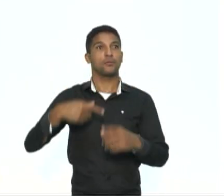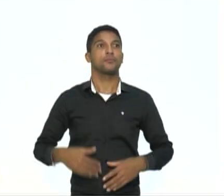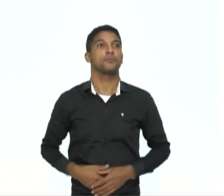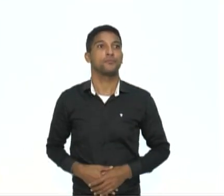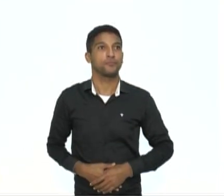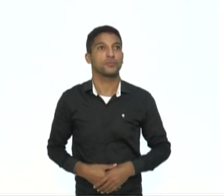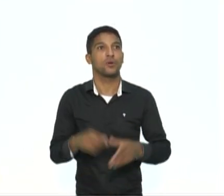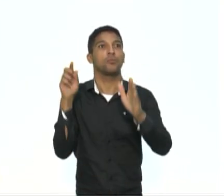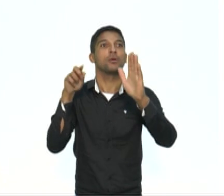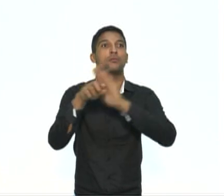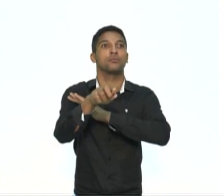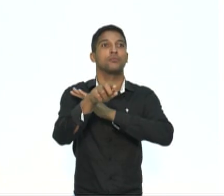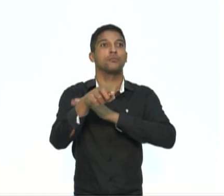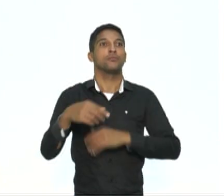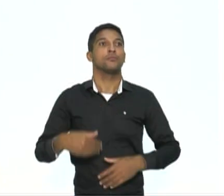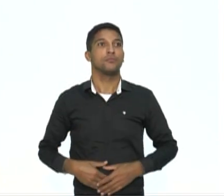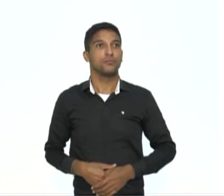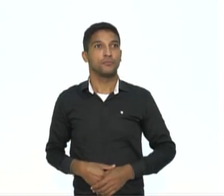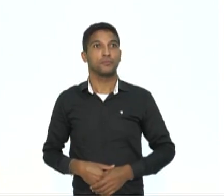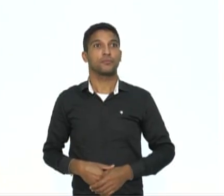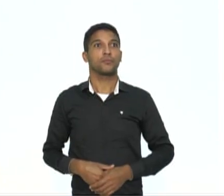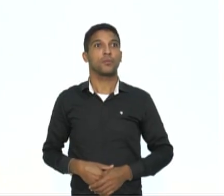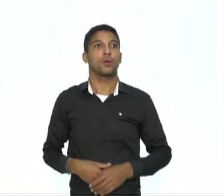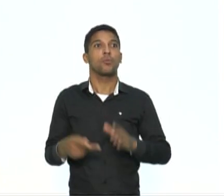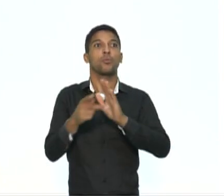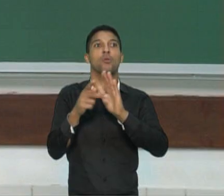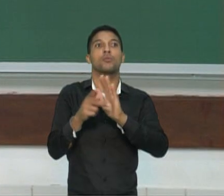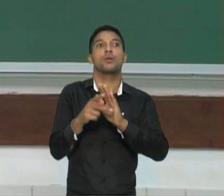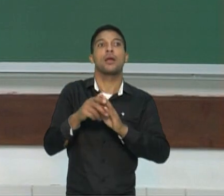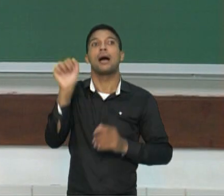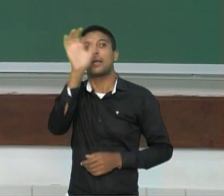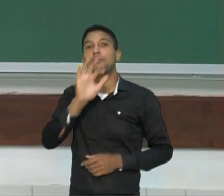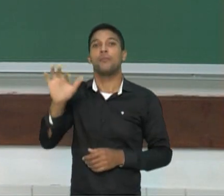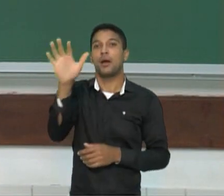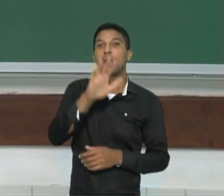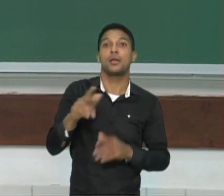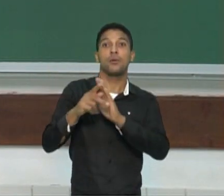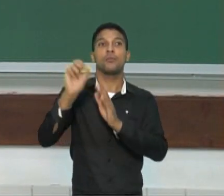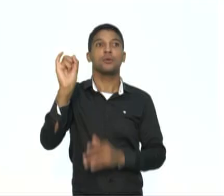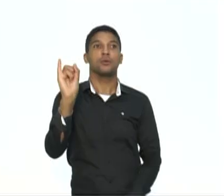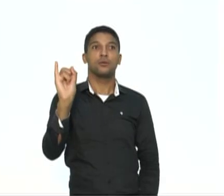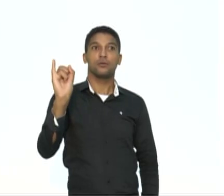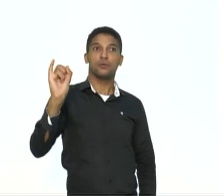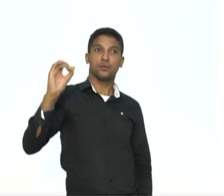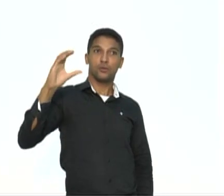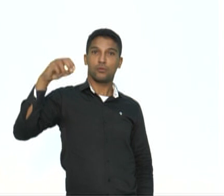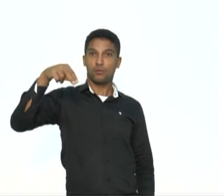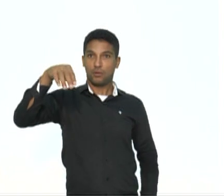Período paleocristão ou período bizantino? Rapidinho, a gente já volta.